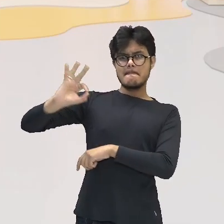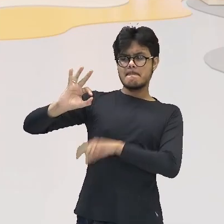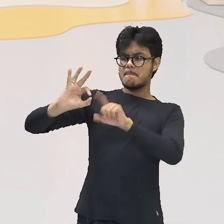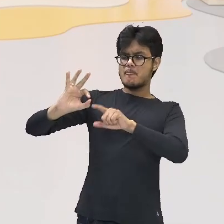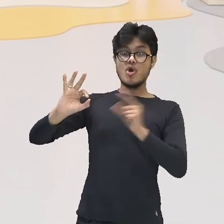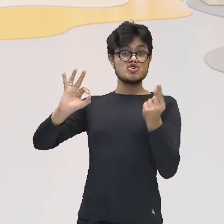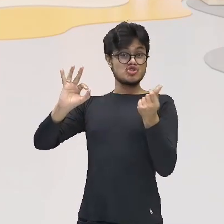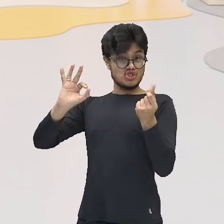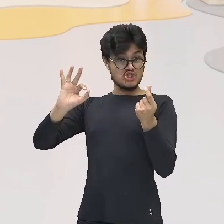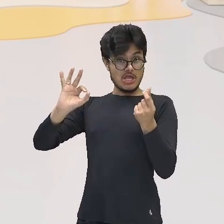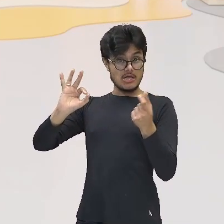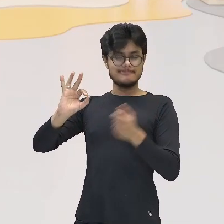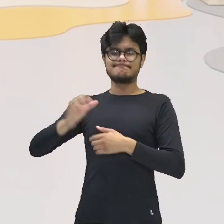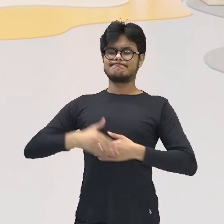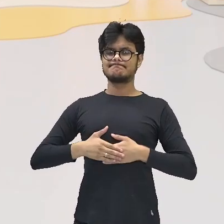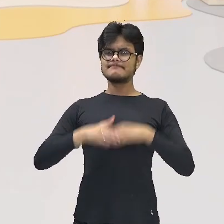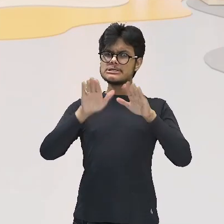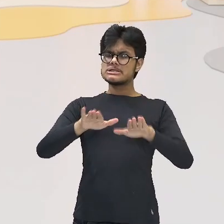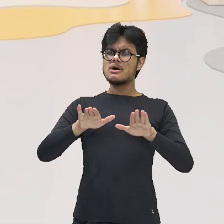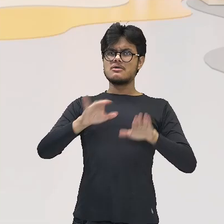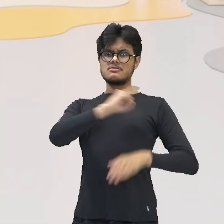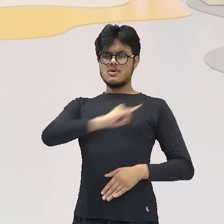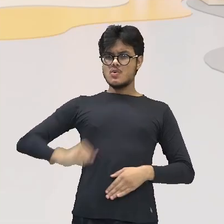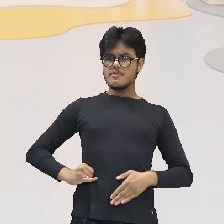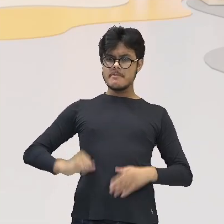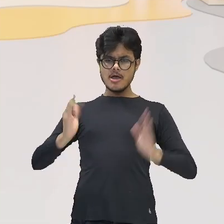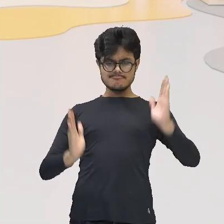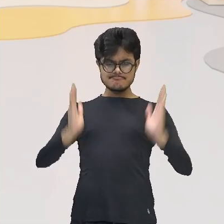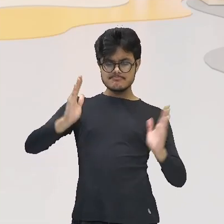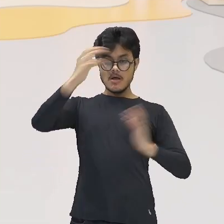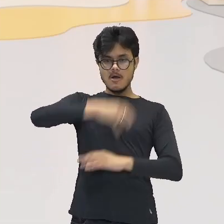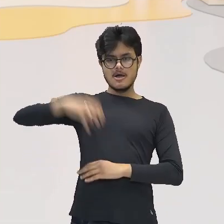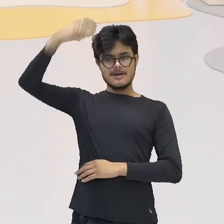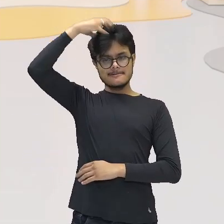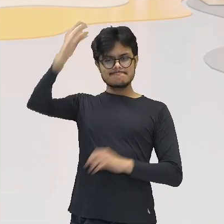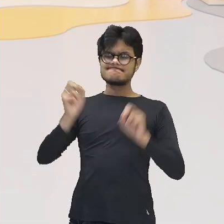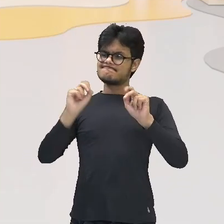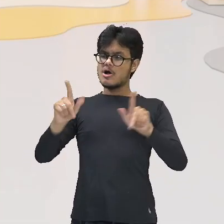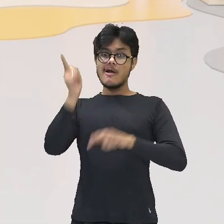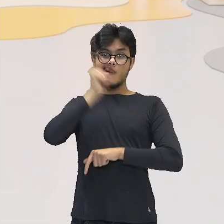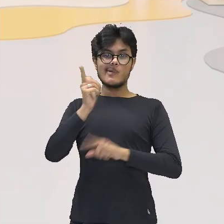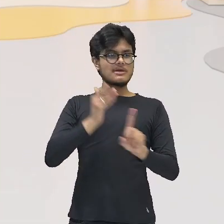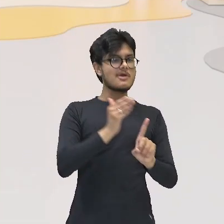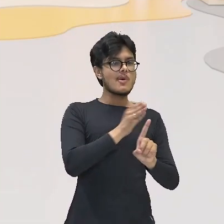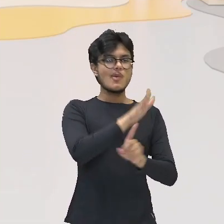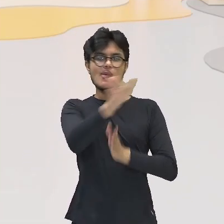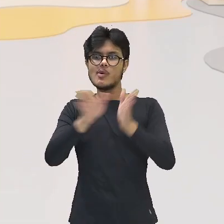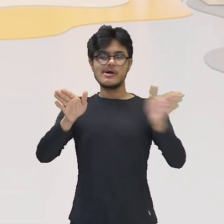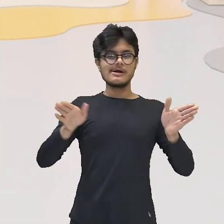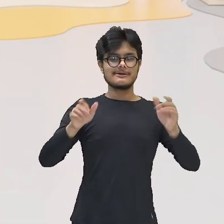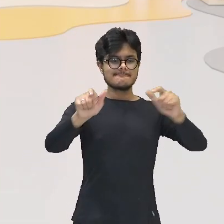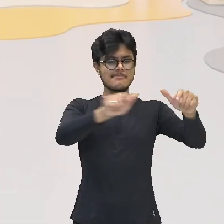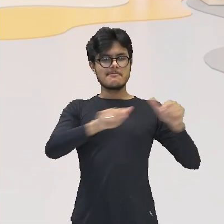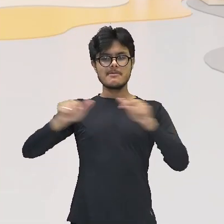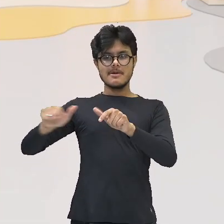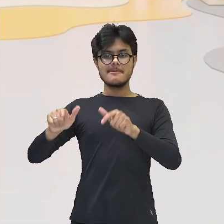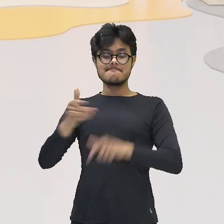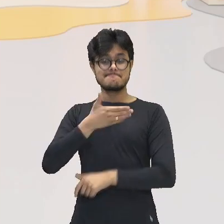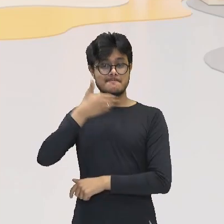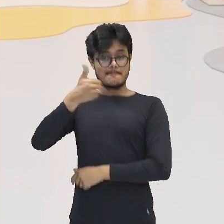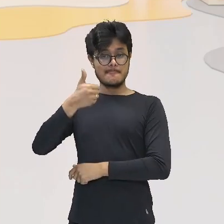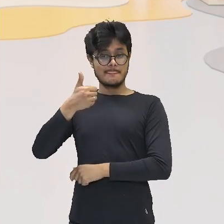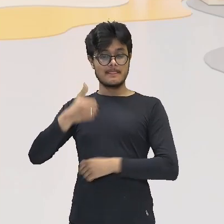Então, as monarquias europeias, elas decidiram explorar novas terras e foram